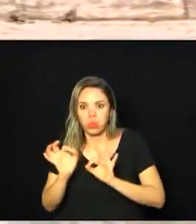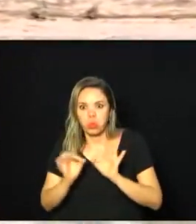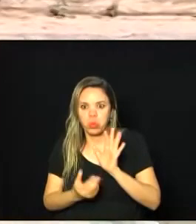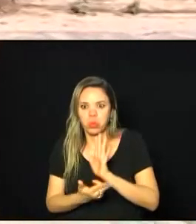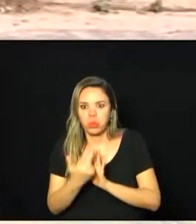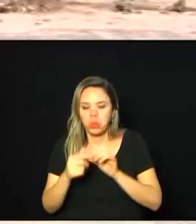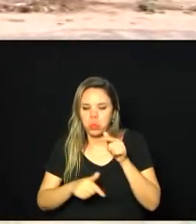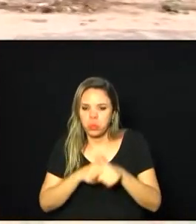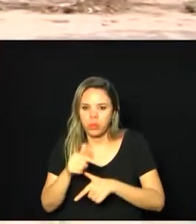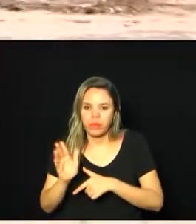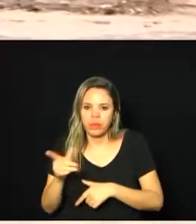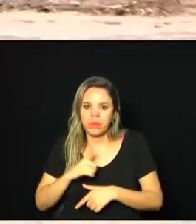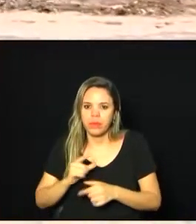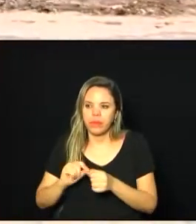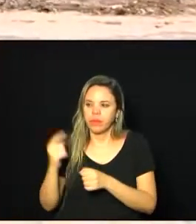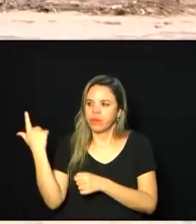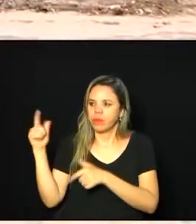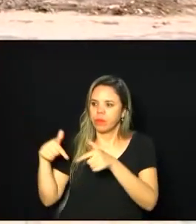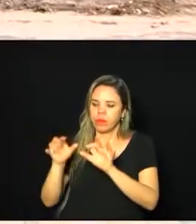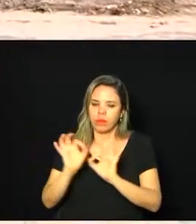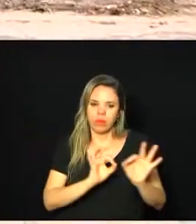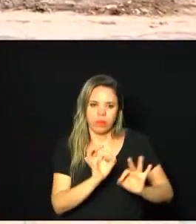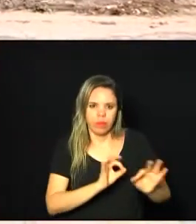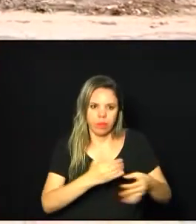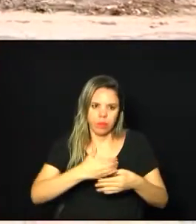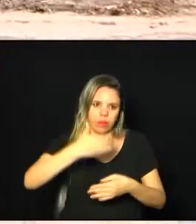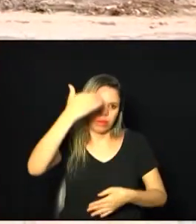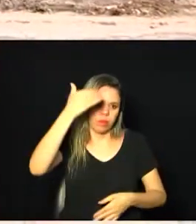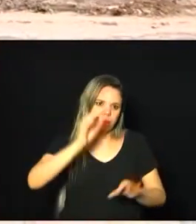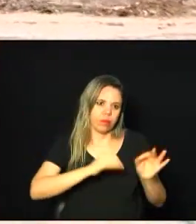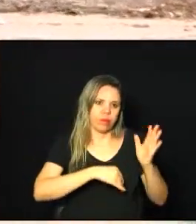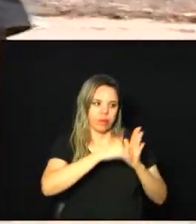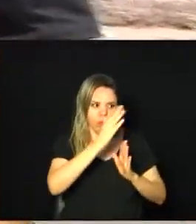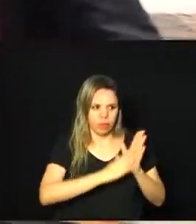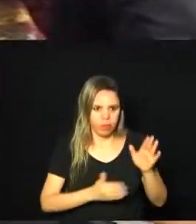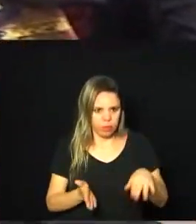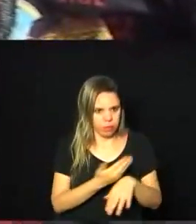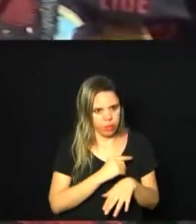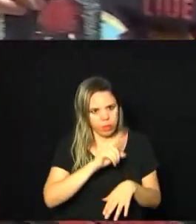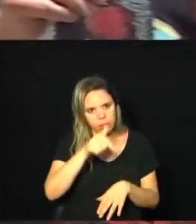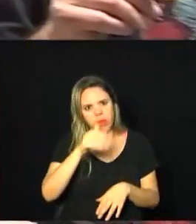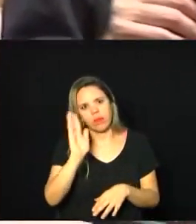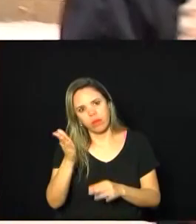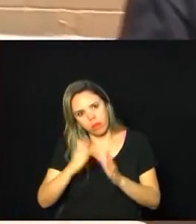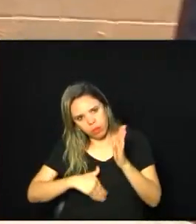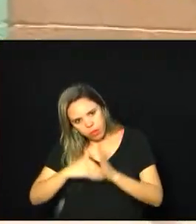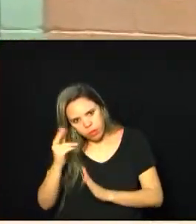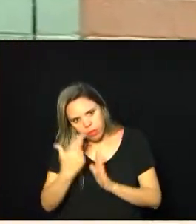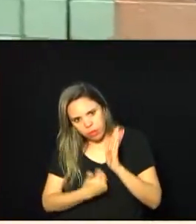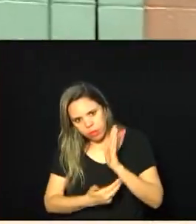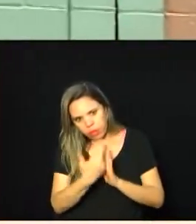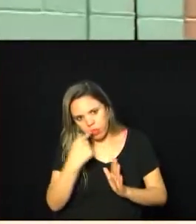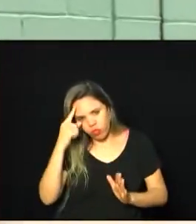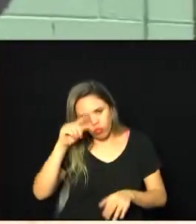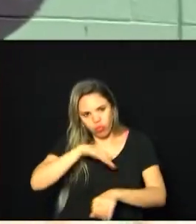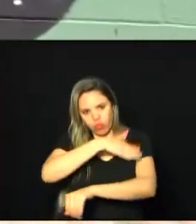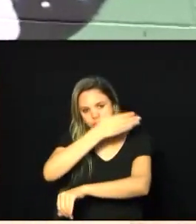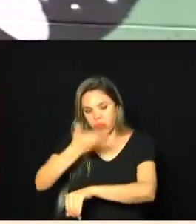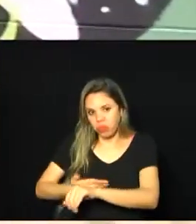os trabalhos, mas a gente já tinha feito o trabalho de preparar o muro, né? E na sequência a gente ficou um dia